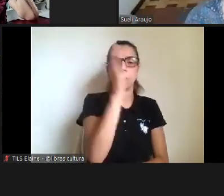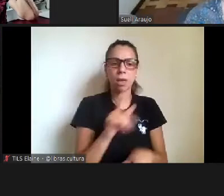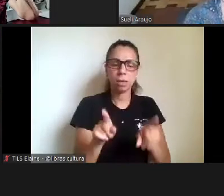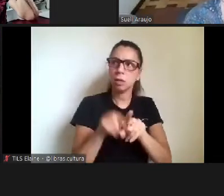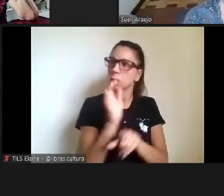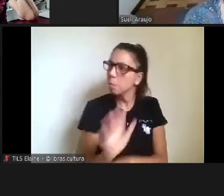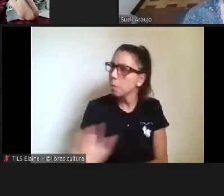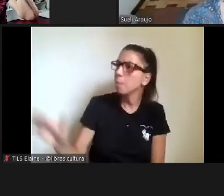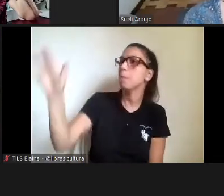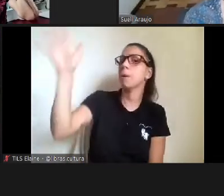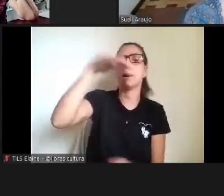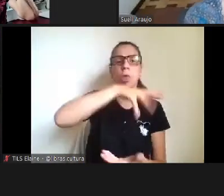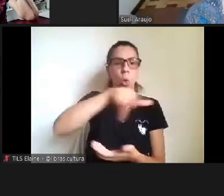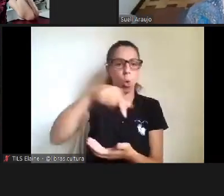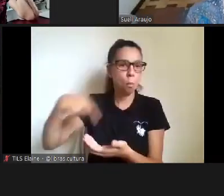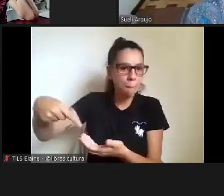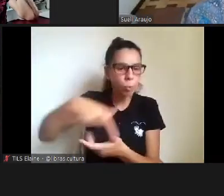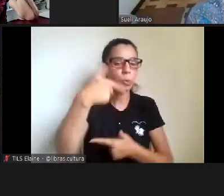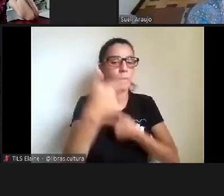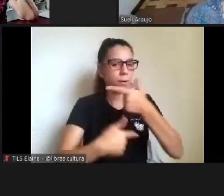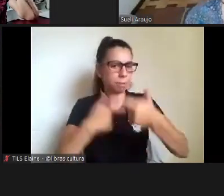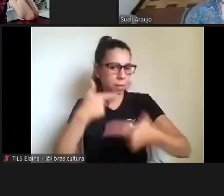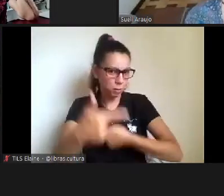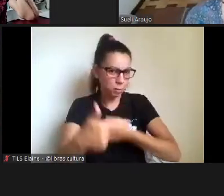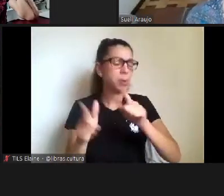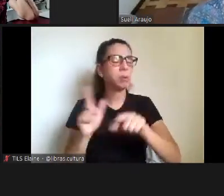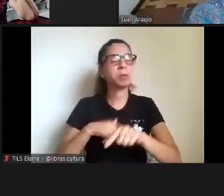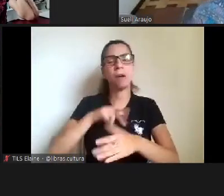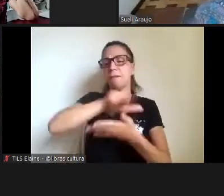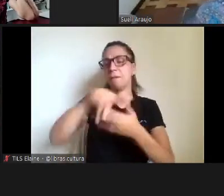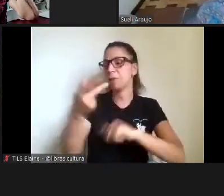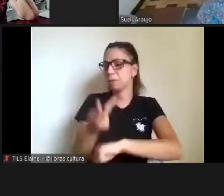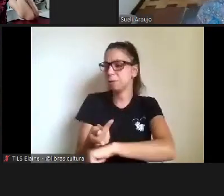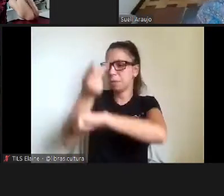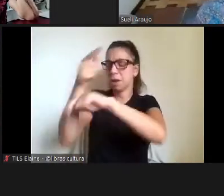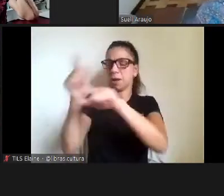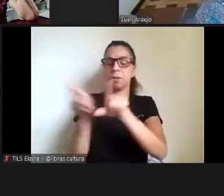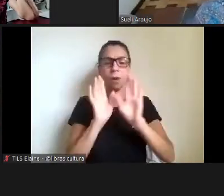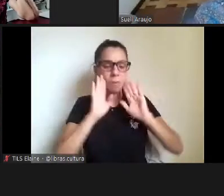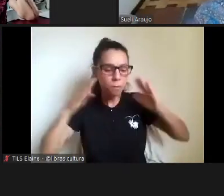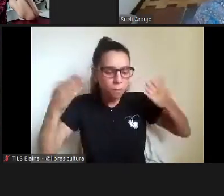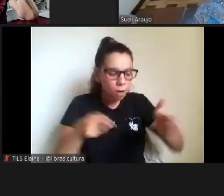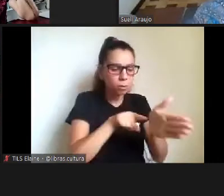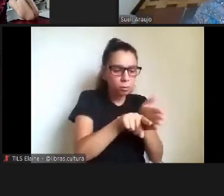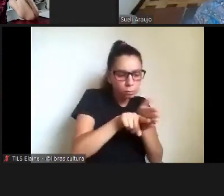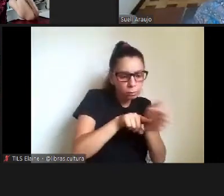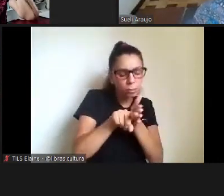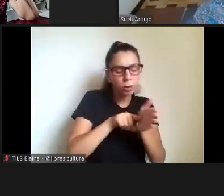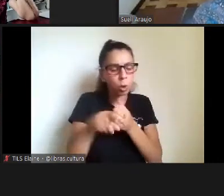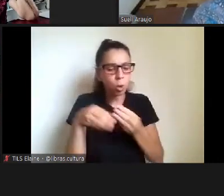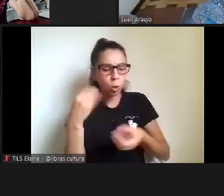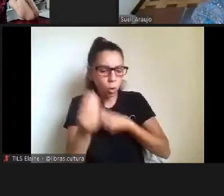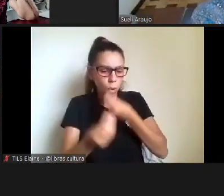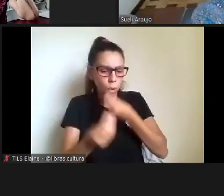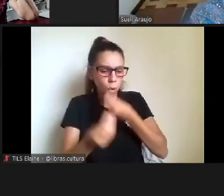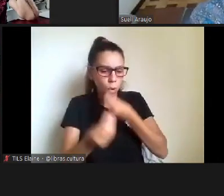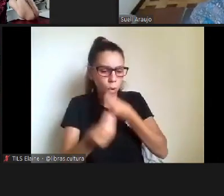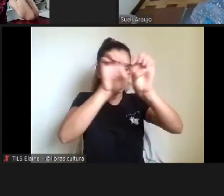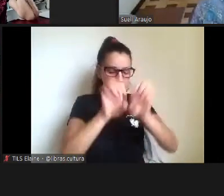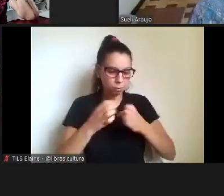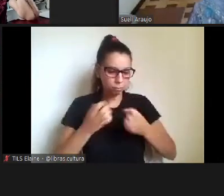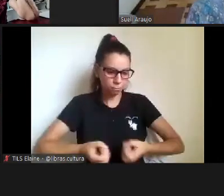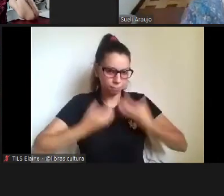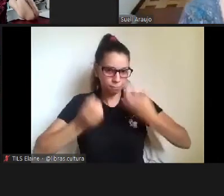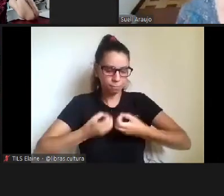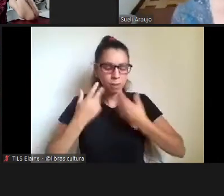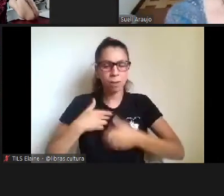premiações por suas criações em dramaturgia e encenação. Em seus trabalhos, tem se dedicado a investigar procedimentos poéticos que incluem o espectador